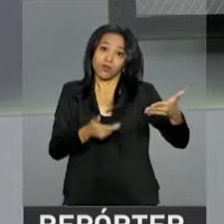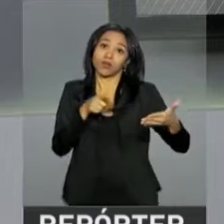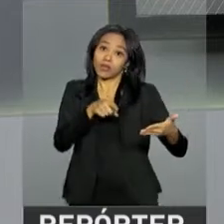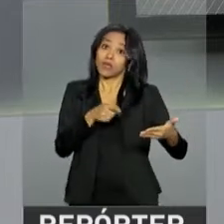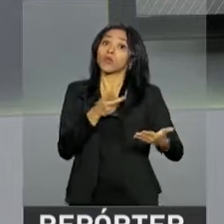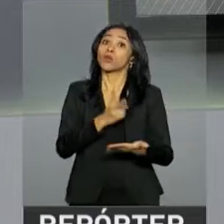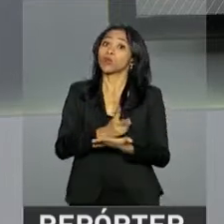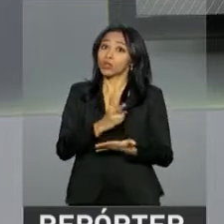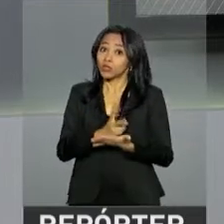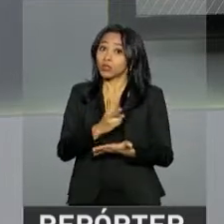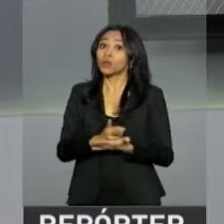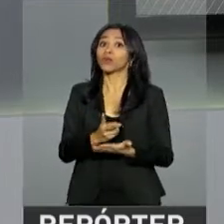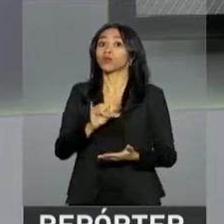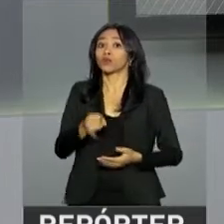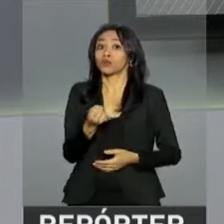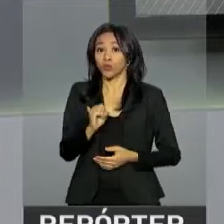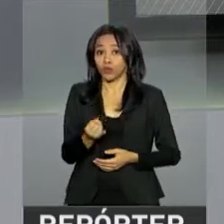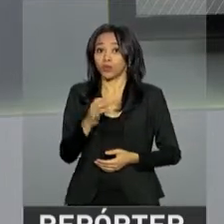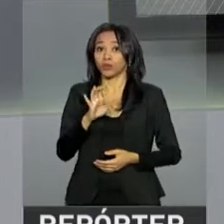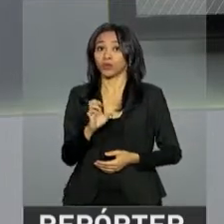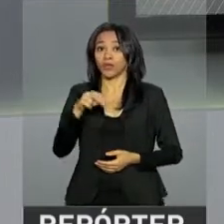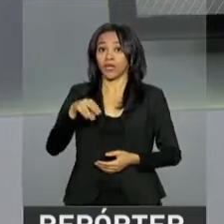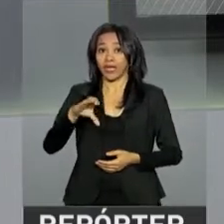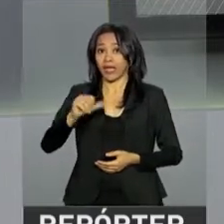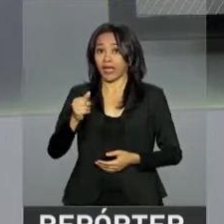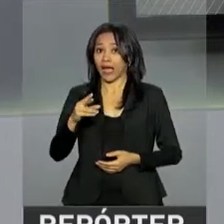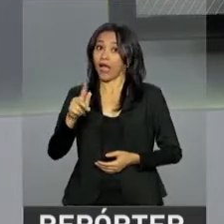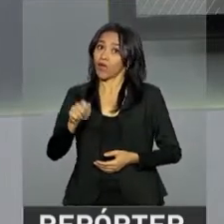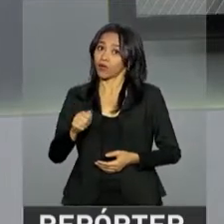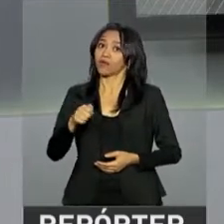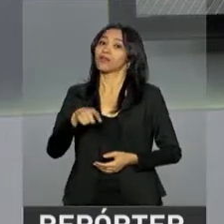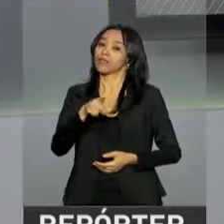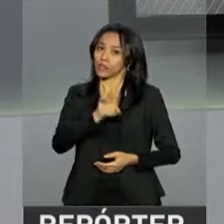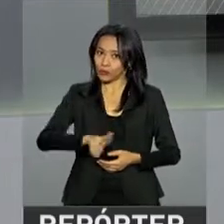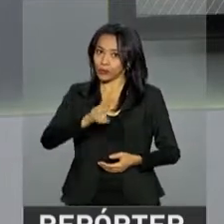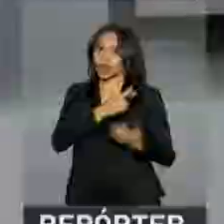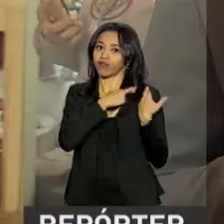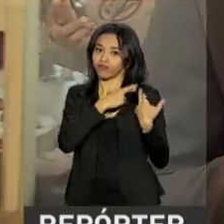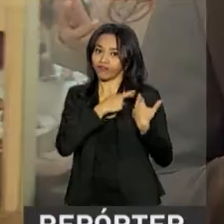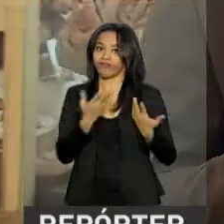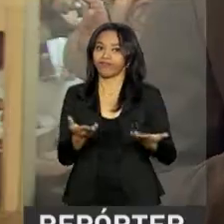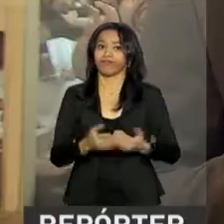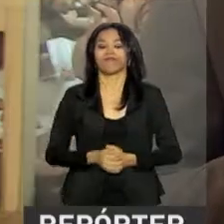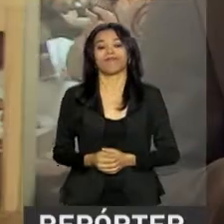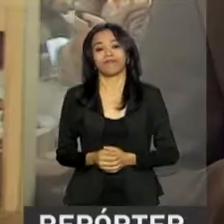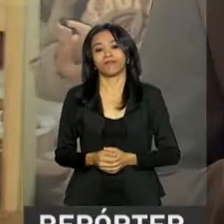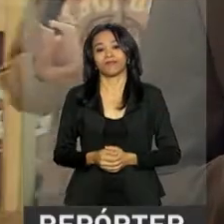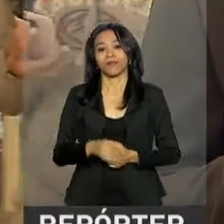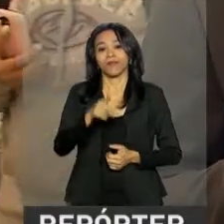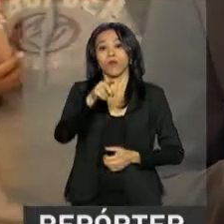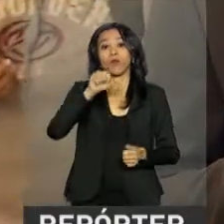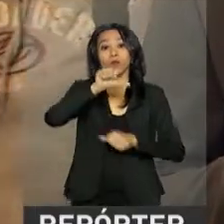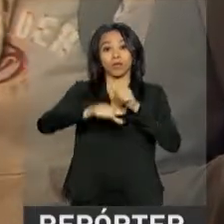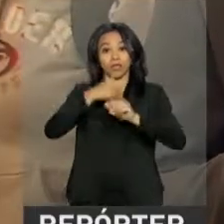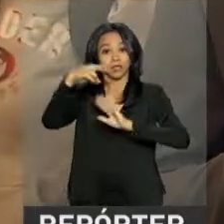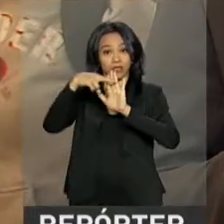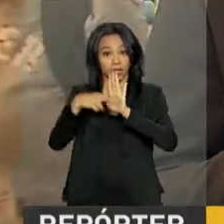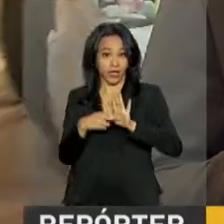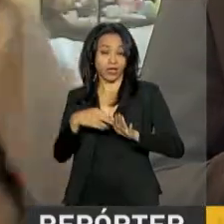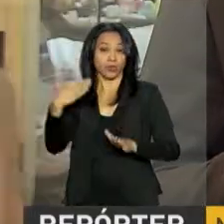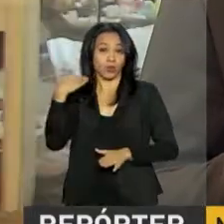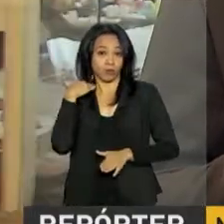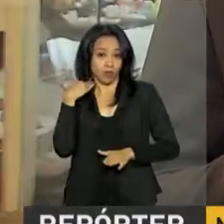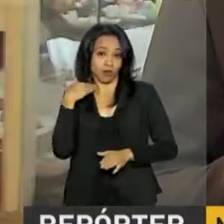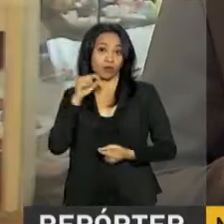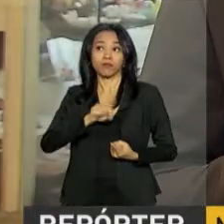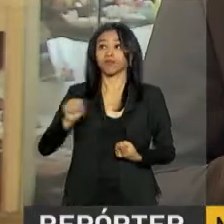continuam a dica é usar o cartão com responsabilidade com a mudança os bancos e as instituições